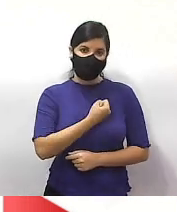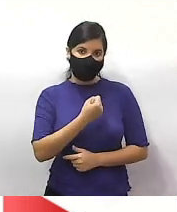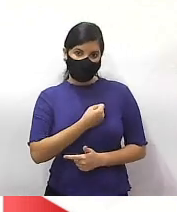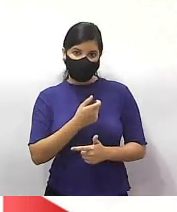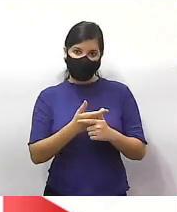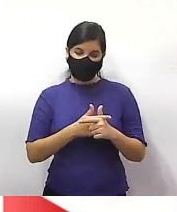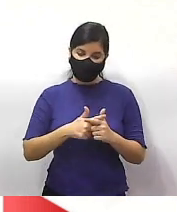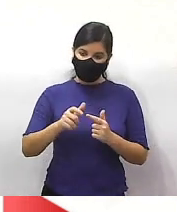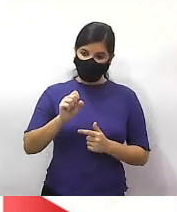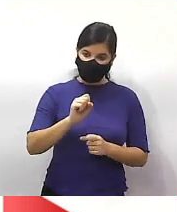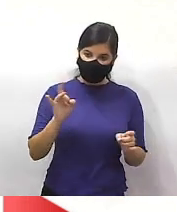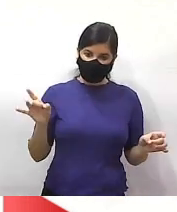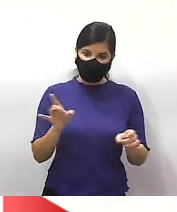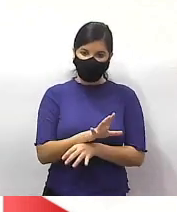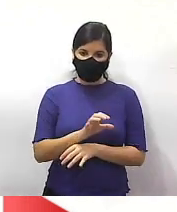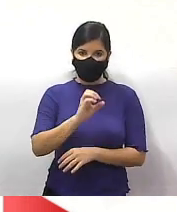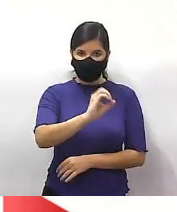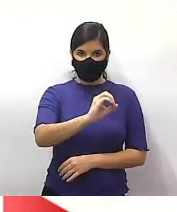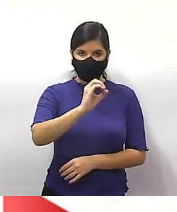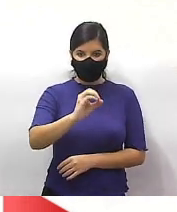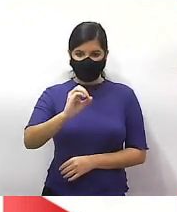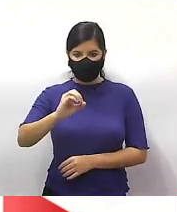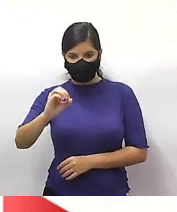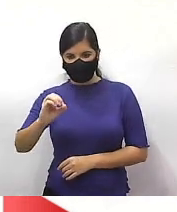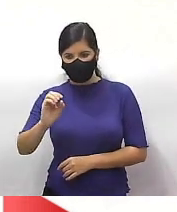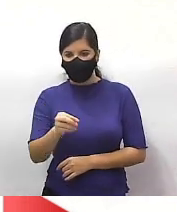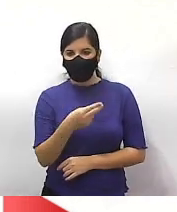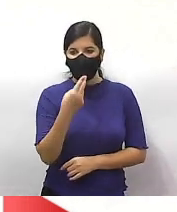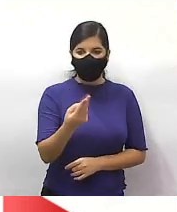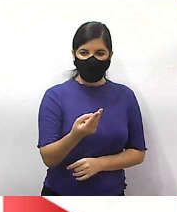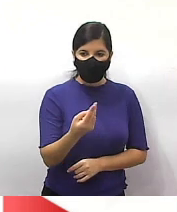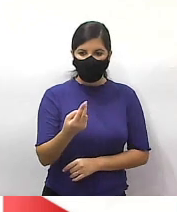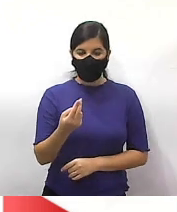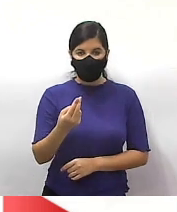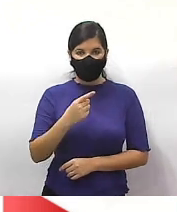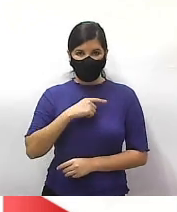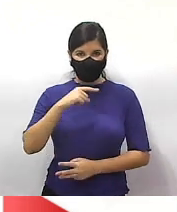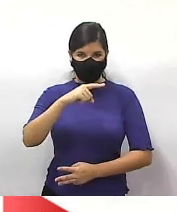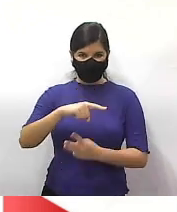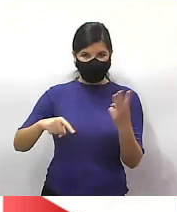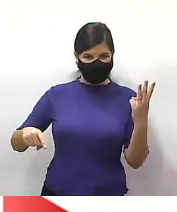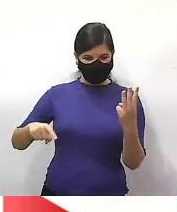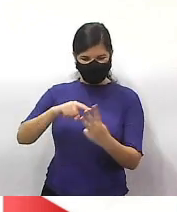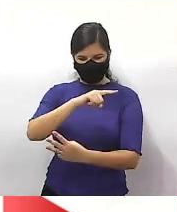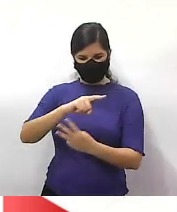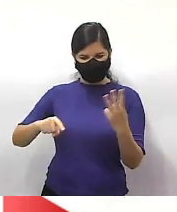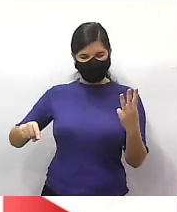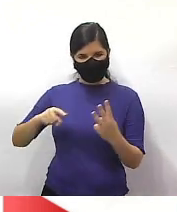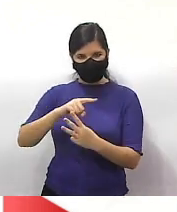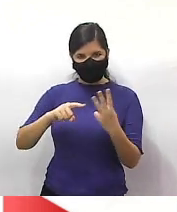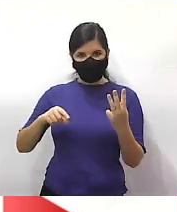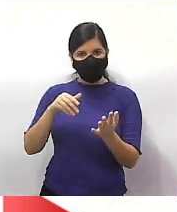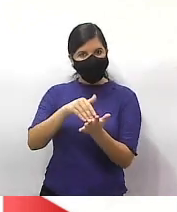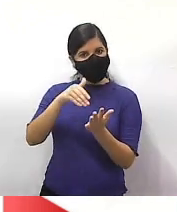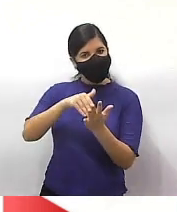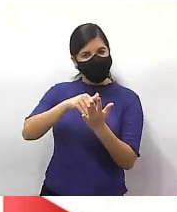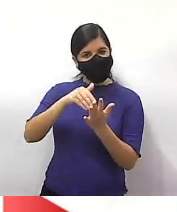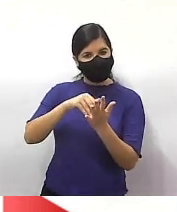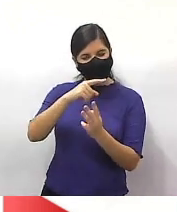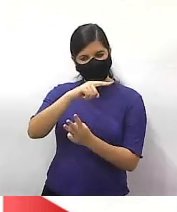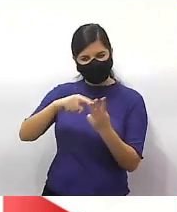por 8 quando termina em 000 ou quando o número formado pelos 3 últimos